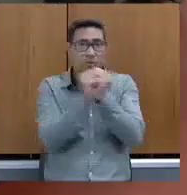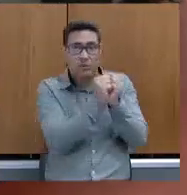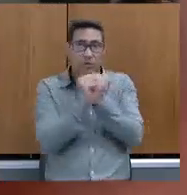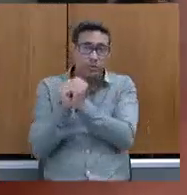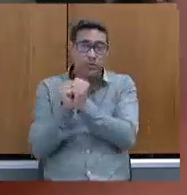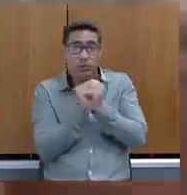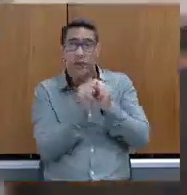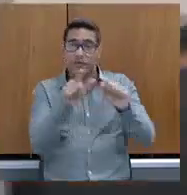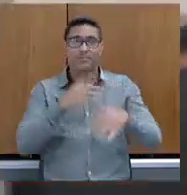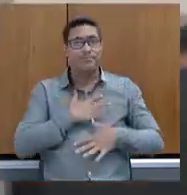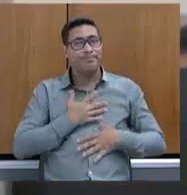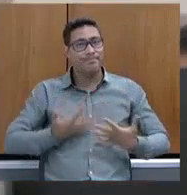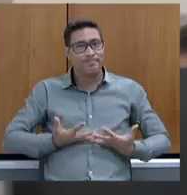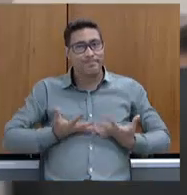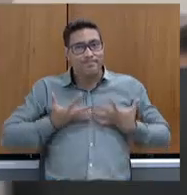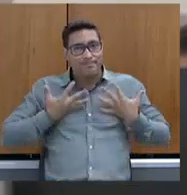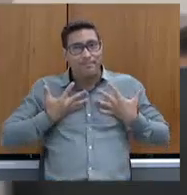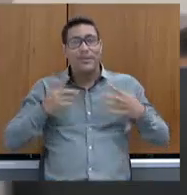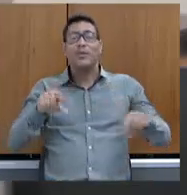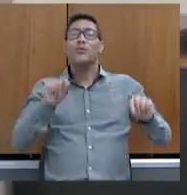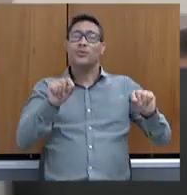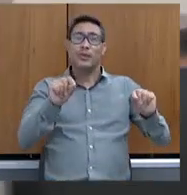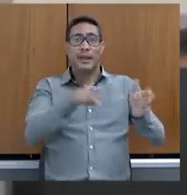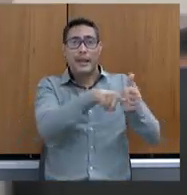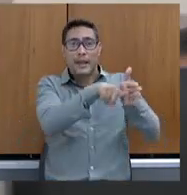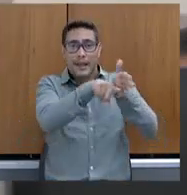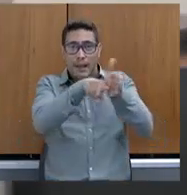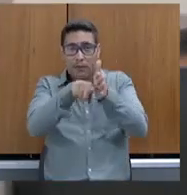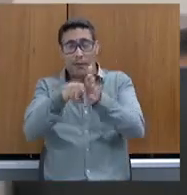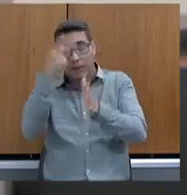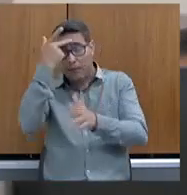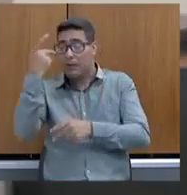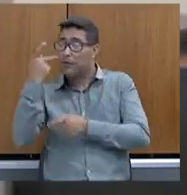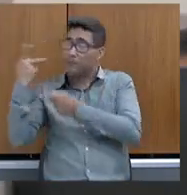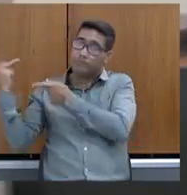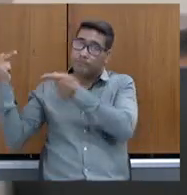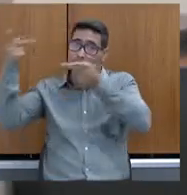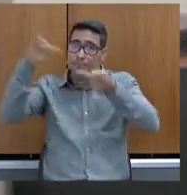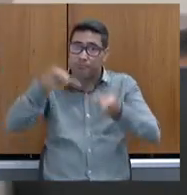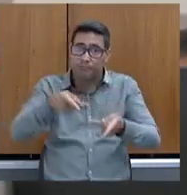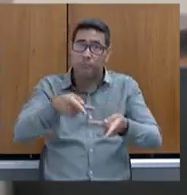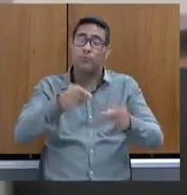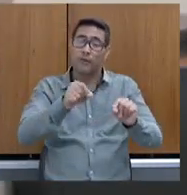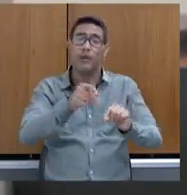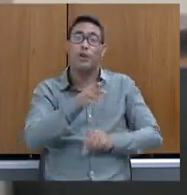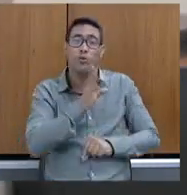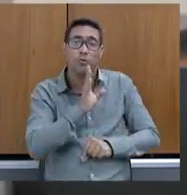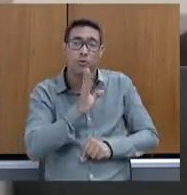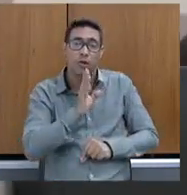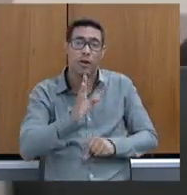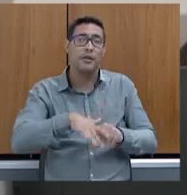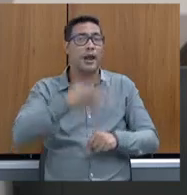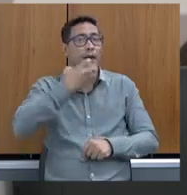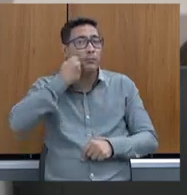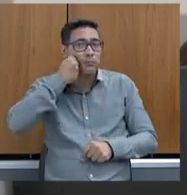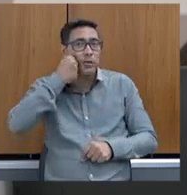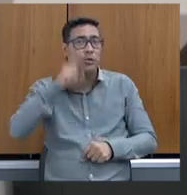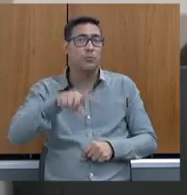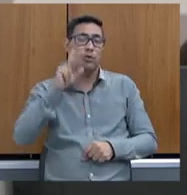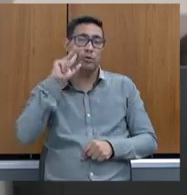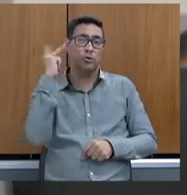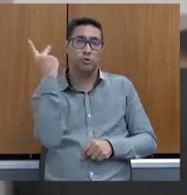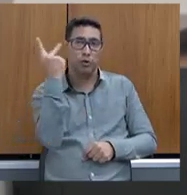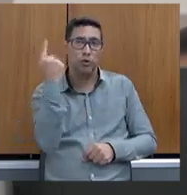quando a pesquisa nos dá conta de que as pessoas vêm fazer aqui elas vêm ver Patrimônio Histórico elas vêm para